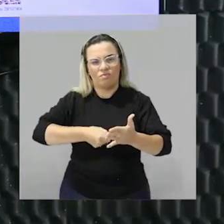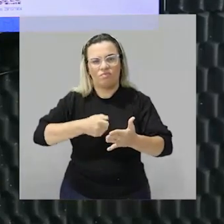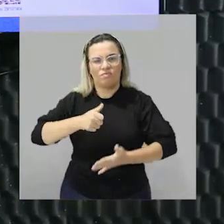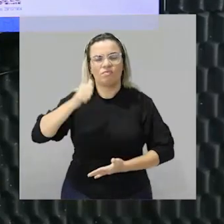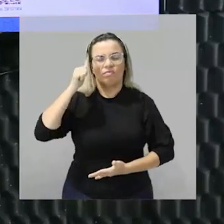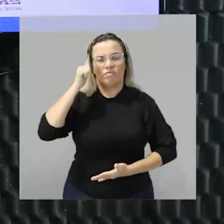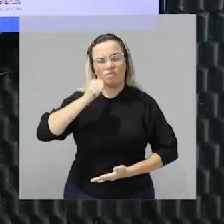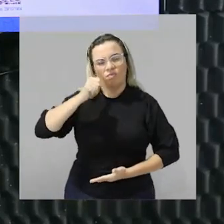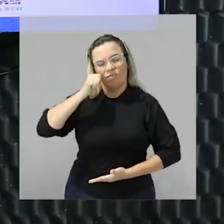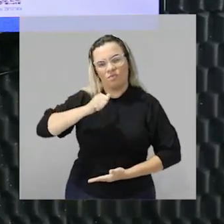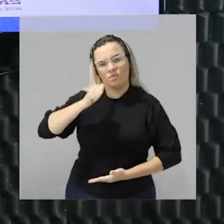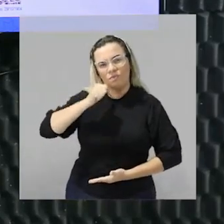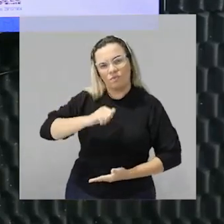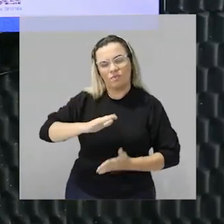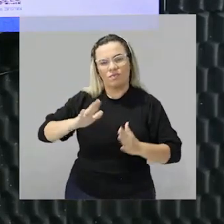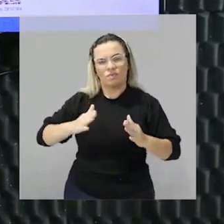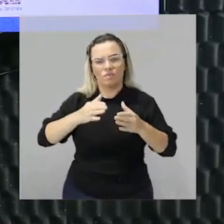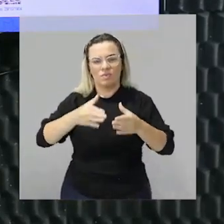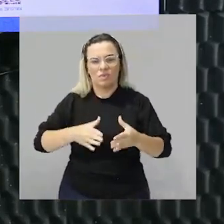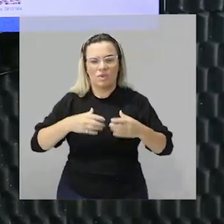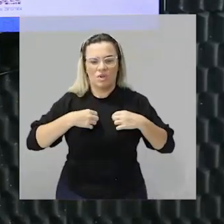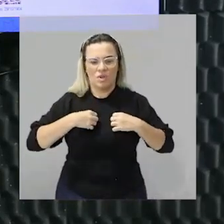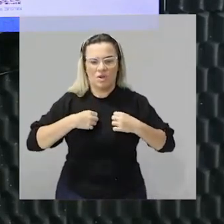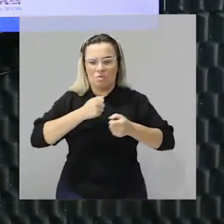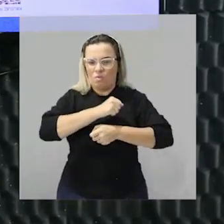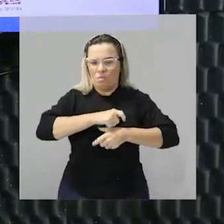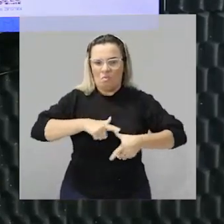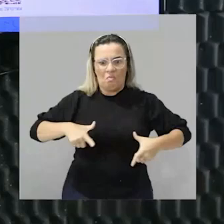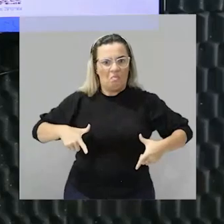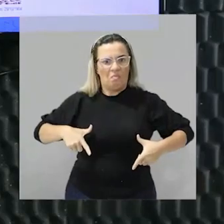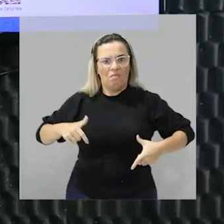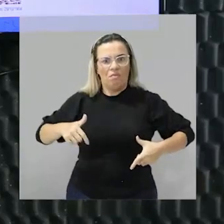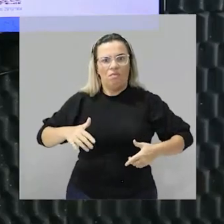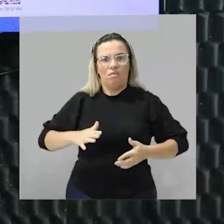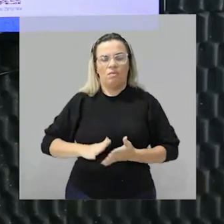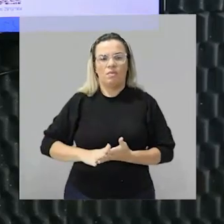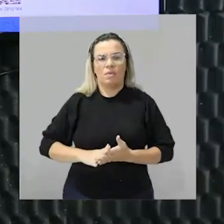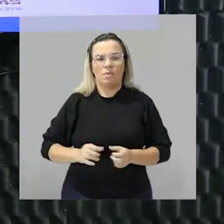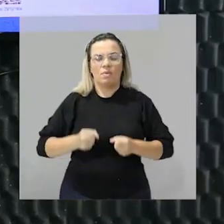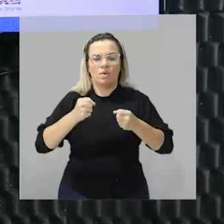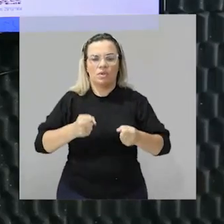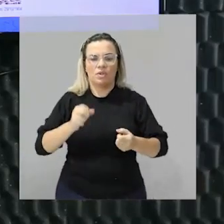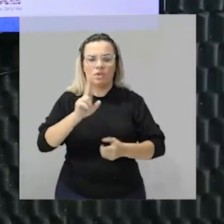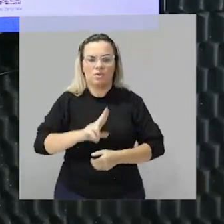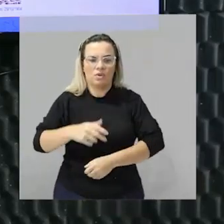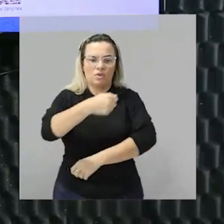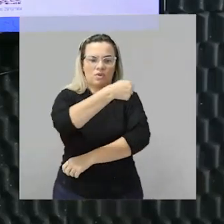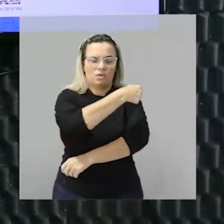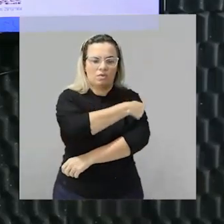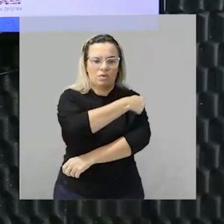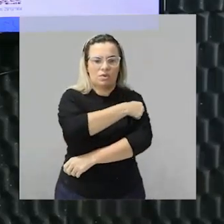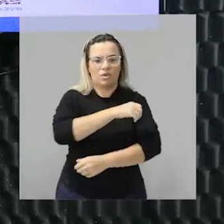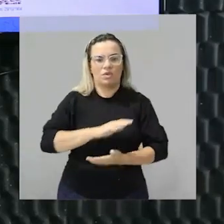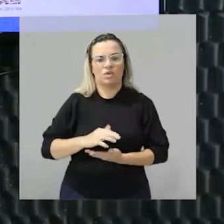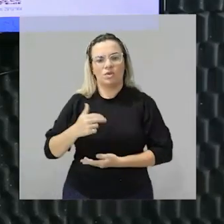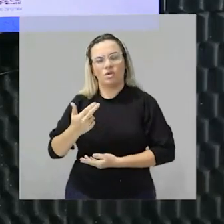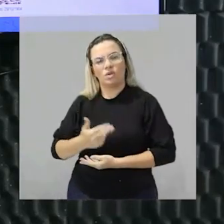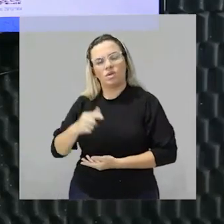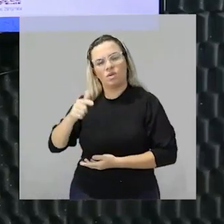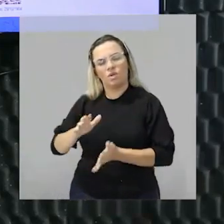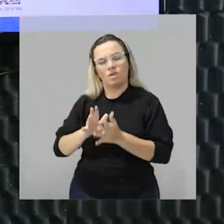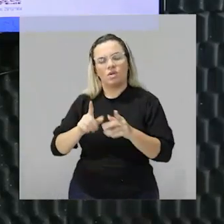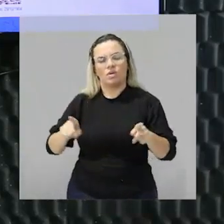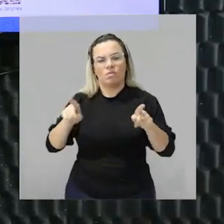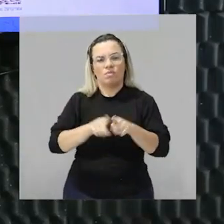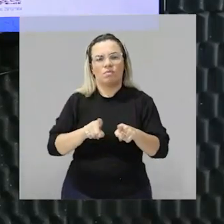mulheres que estavam nessas casas a tirar roupa para poder aplicar a vacinação. Além disso, nós temos uma população